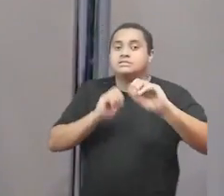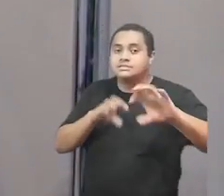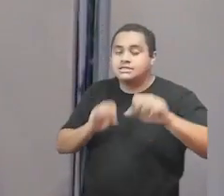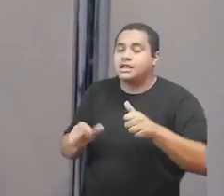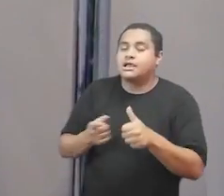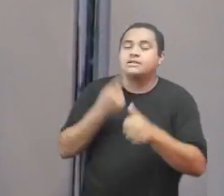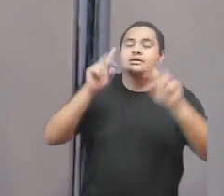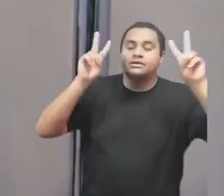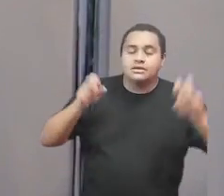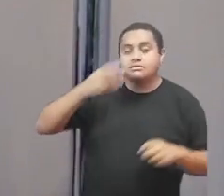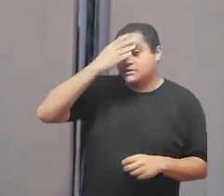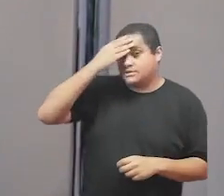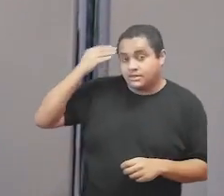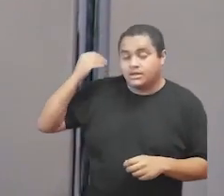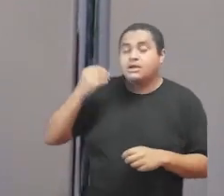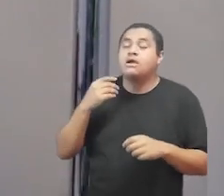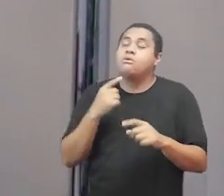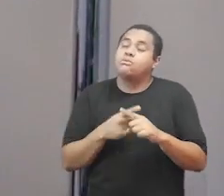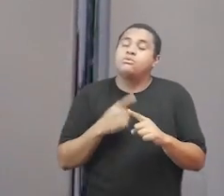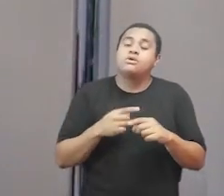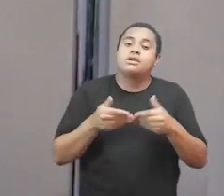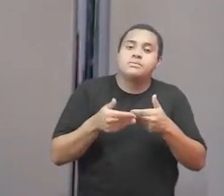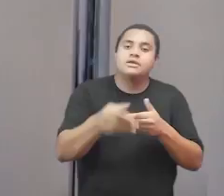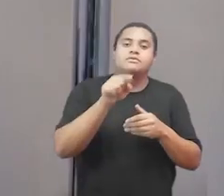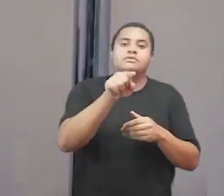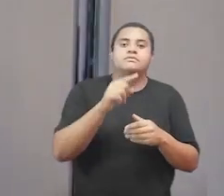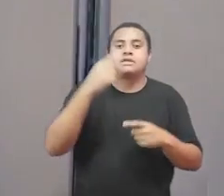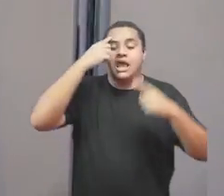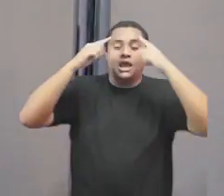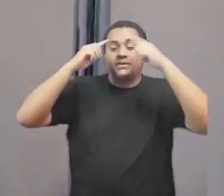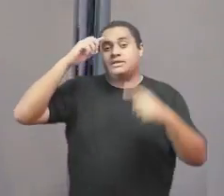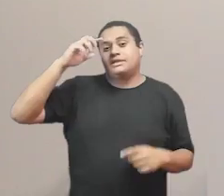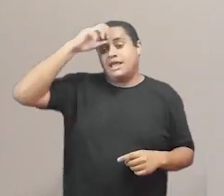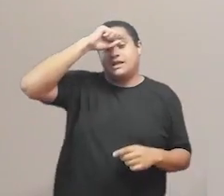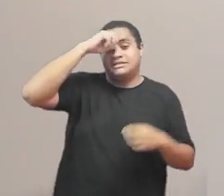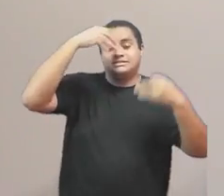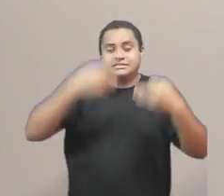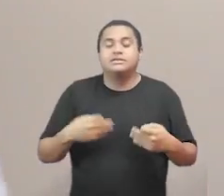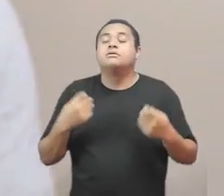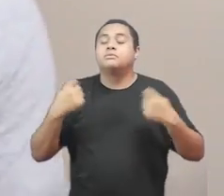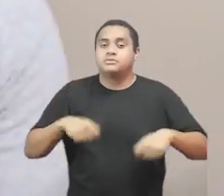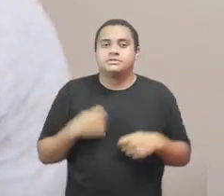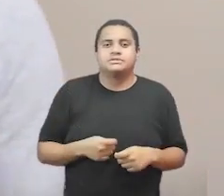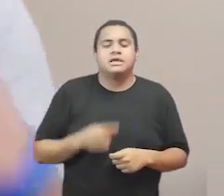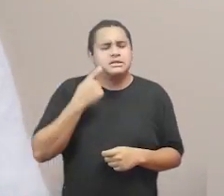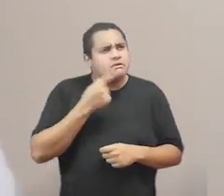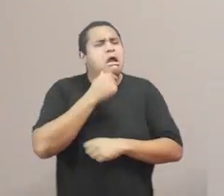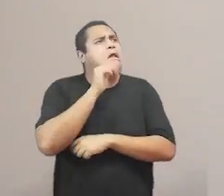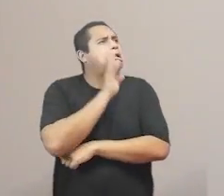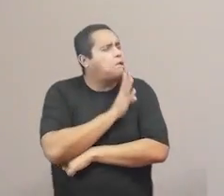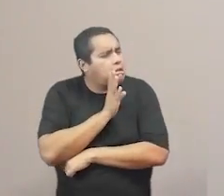pouco falado, mas que vai ser muito importante no processo de reaprendizagem criativa. Você pode estar pensando agora, ah, que legal, uma